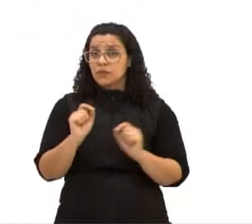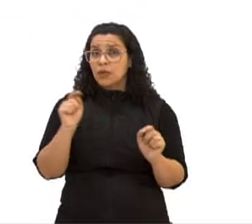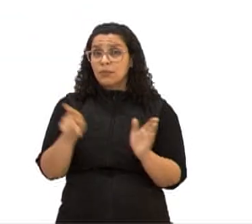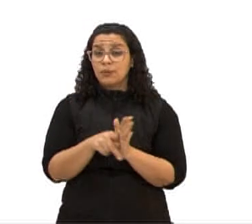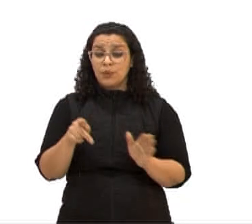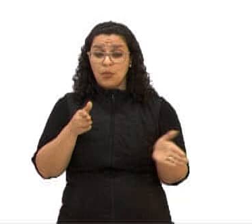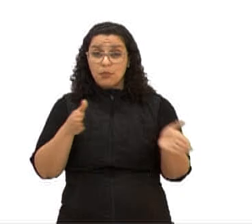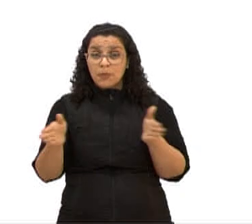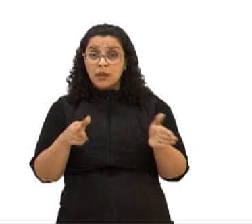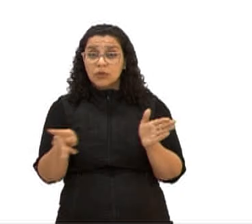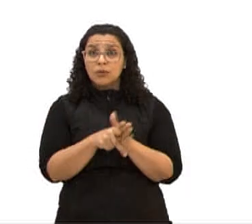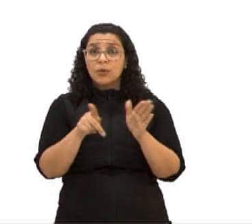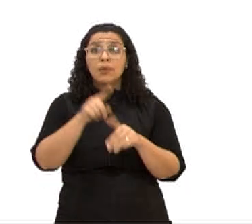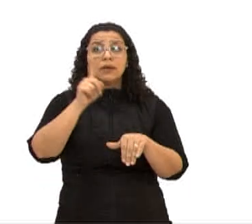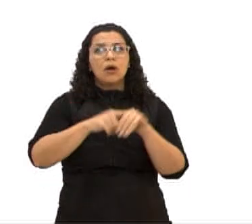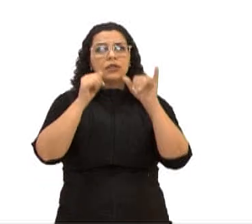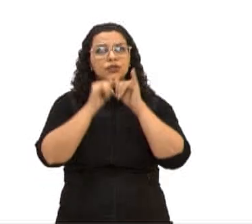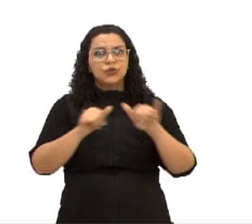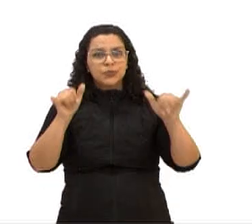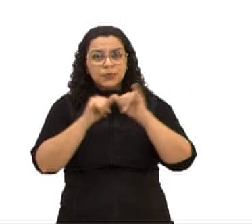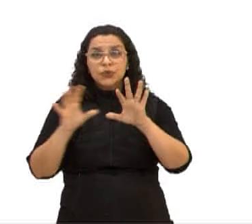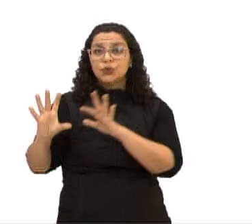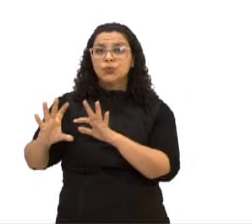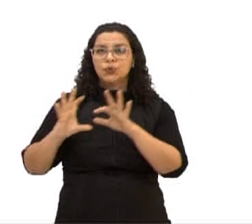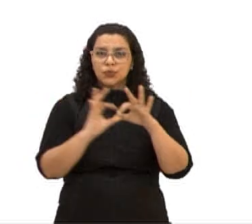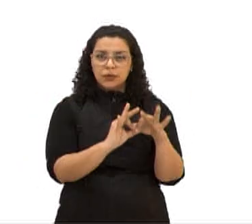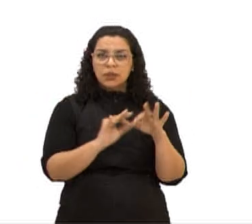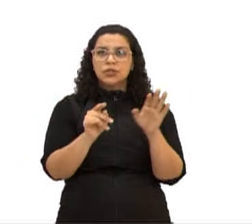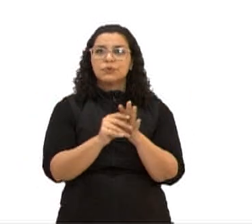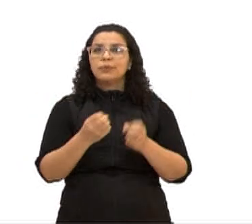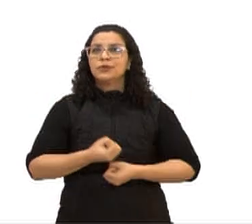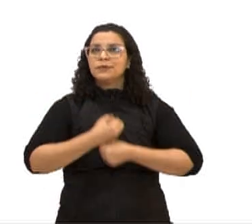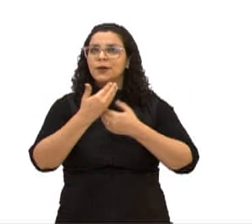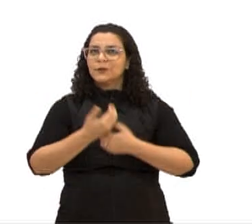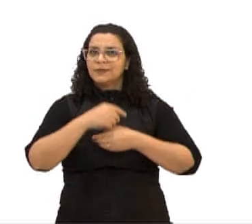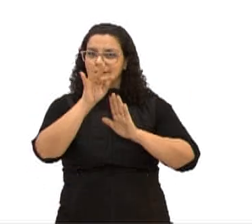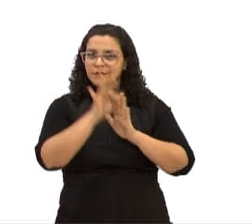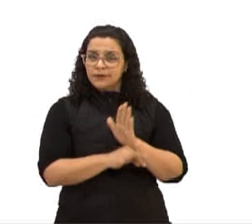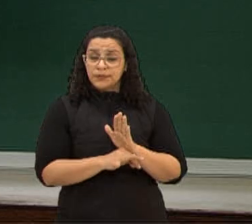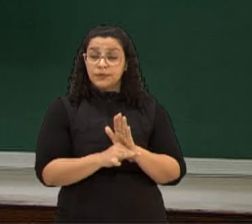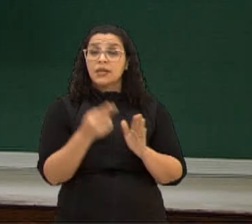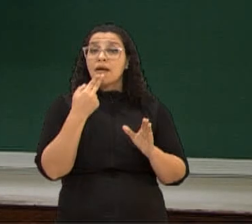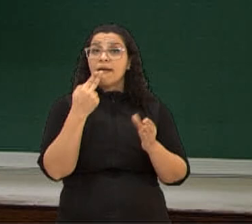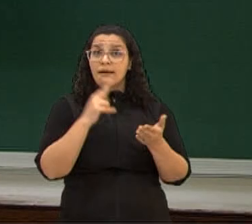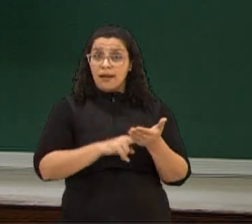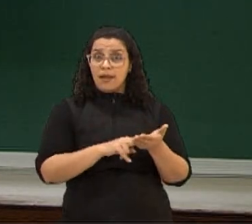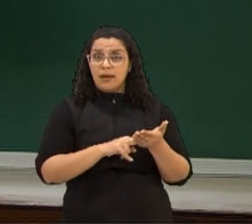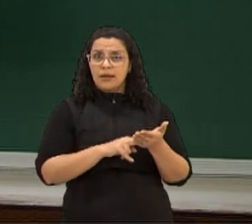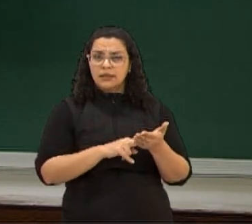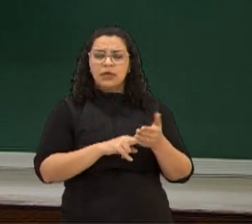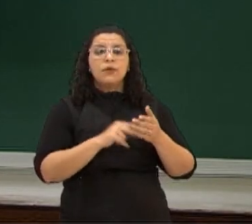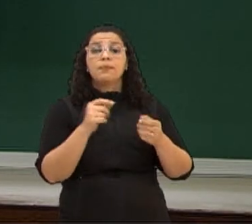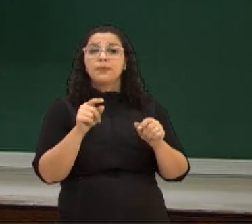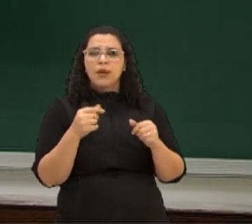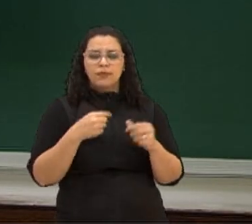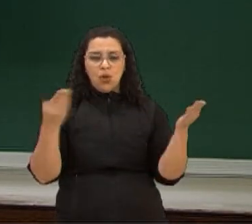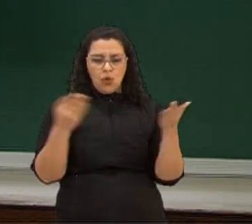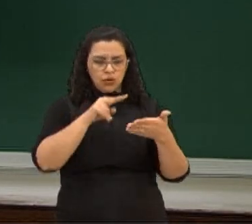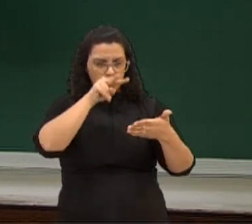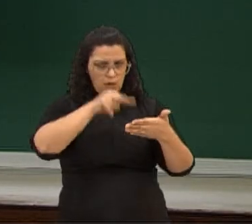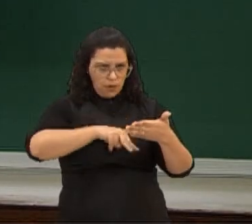o momento da publicação e o contexto de produção. A carta do leitor, então saiu a notícia